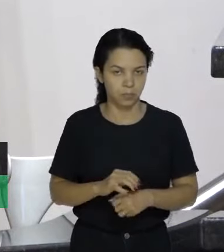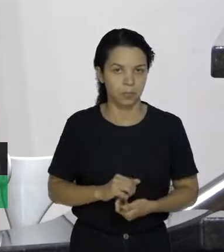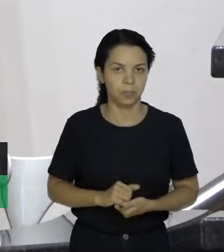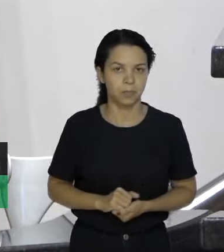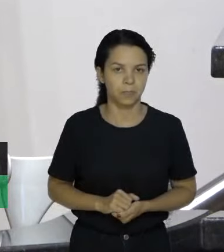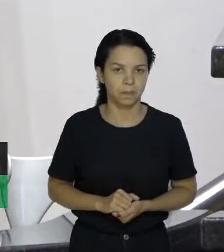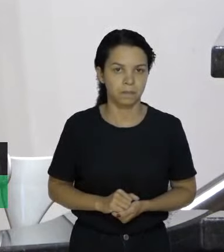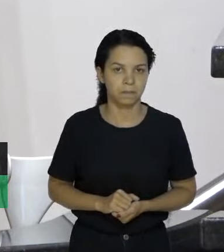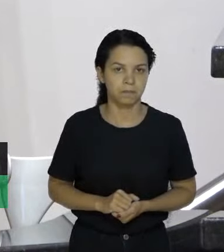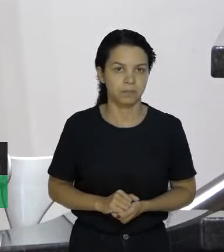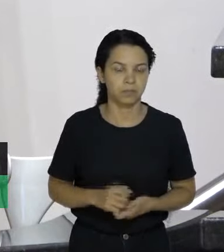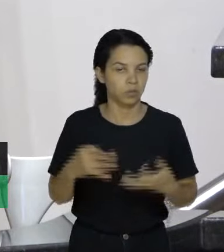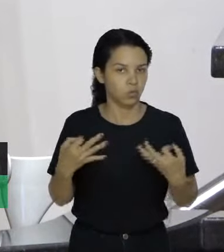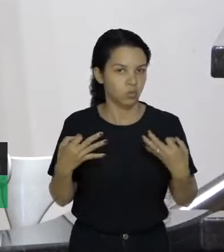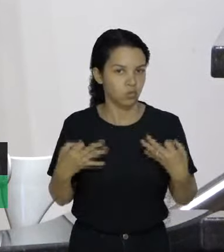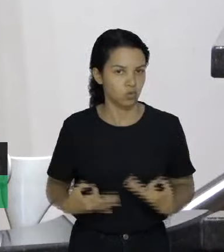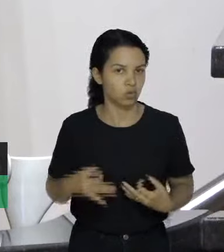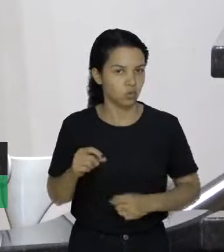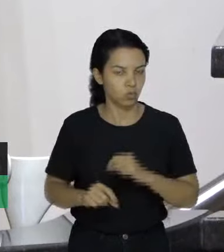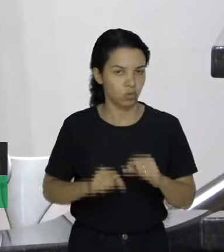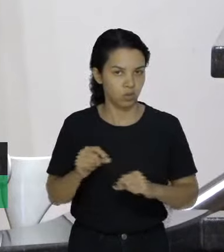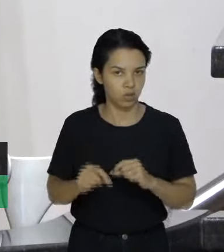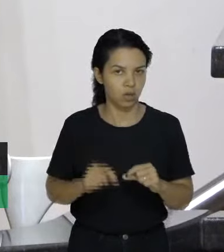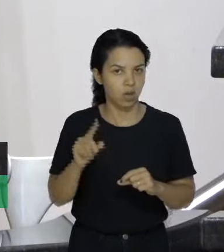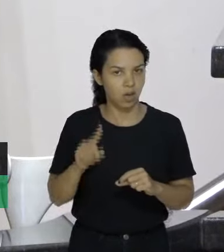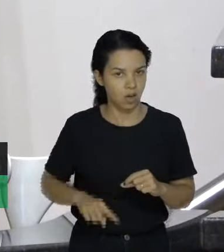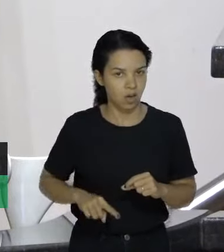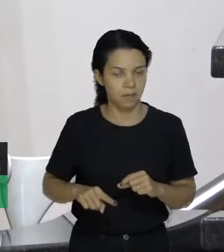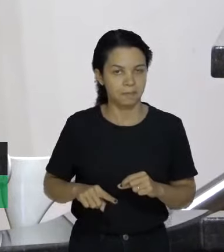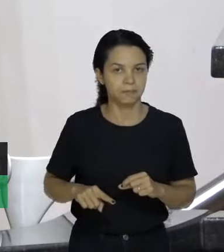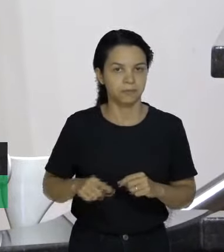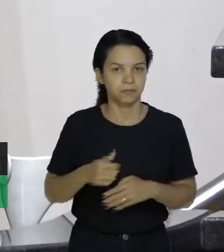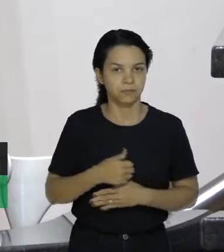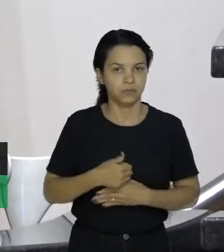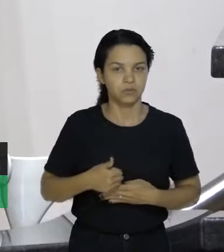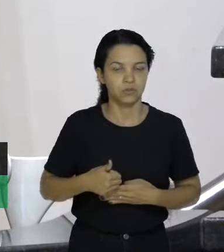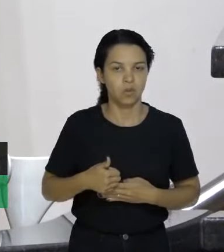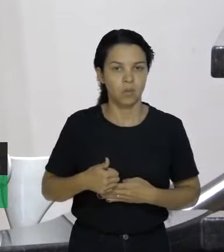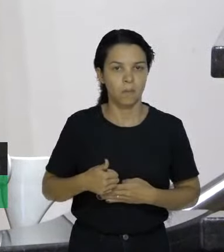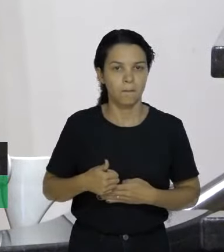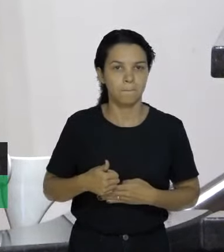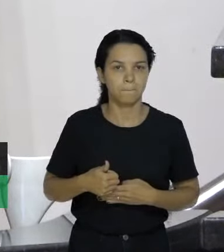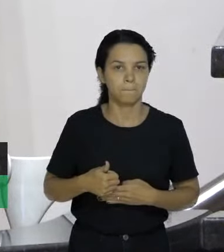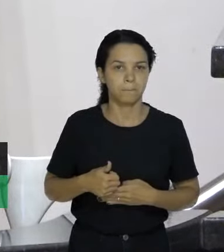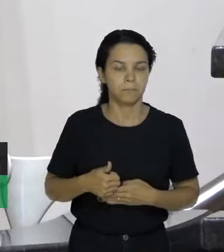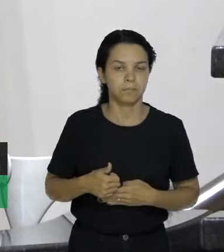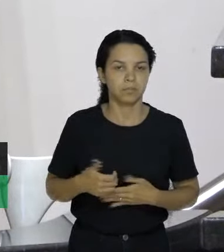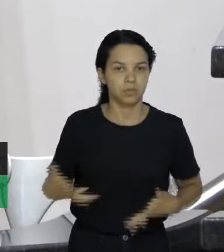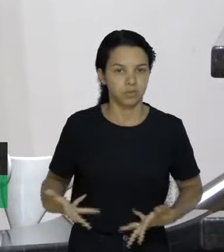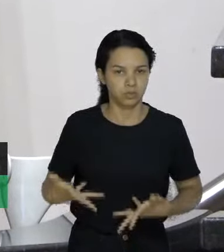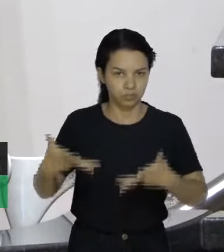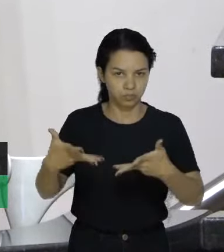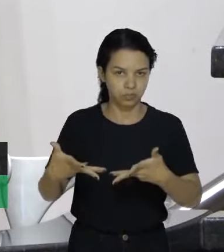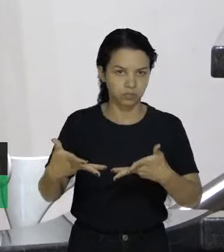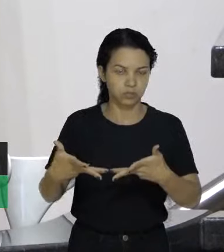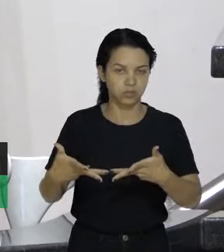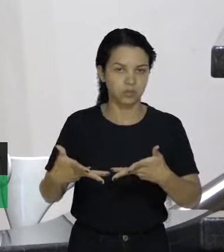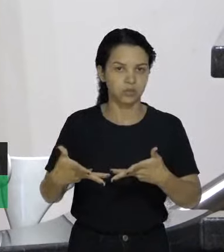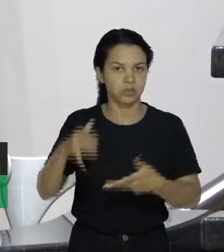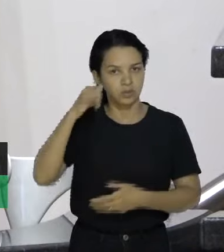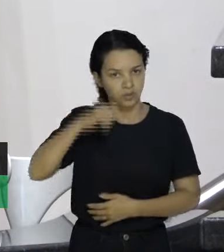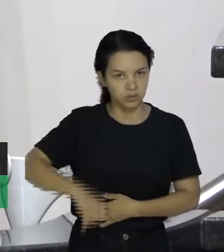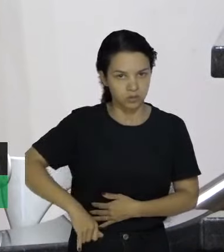justiça é justamente a virtude moral que gera e que rege os ser espiritual no combate ao egoísmo